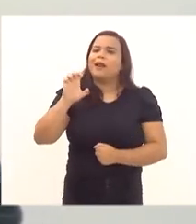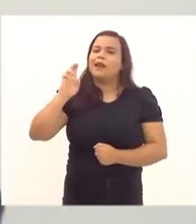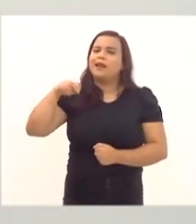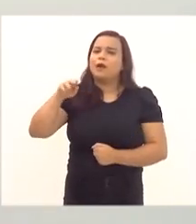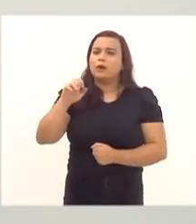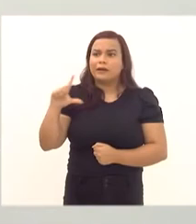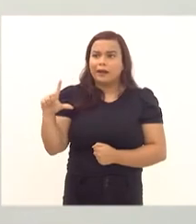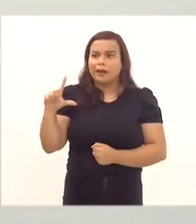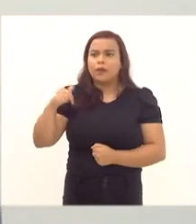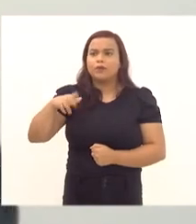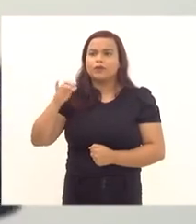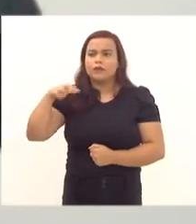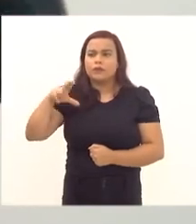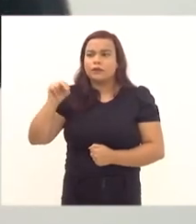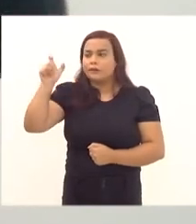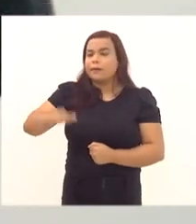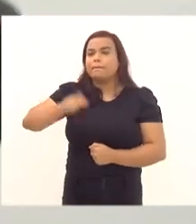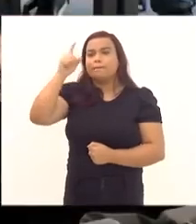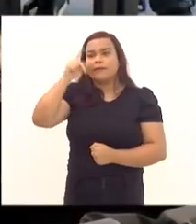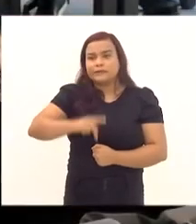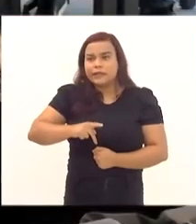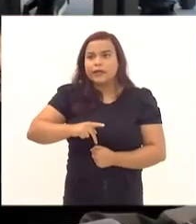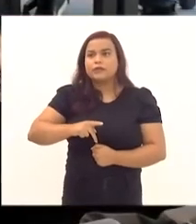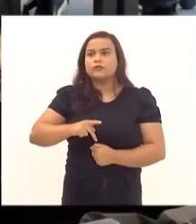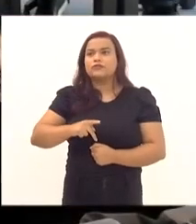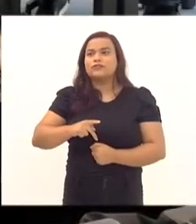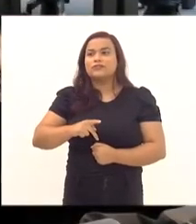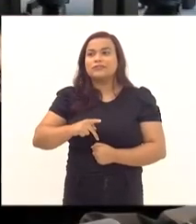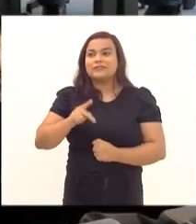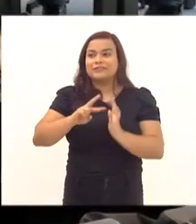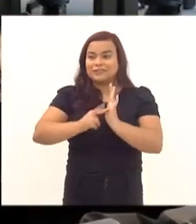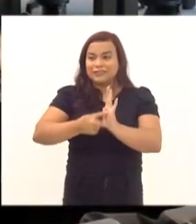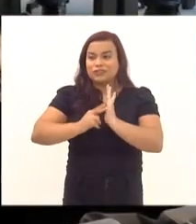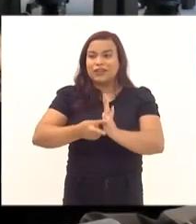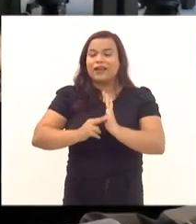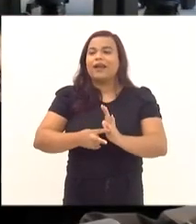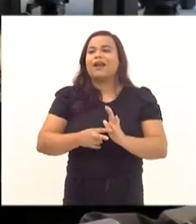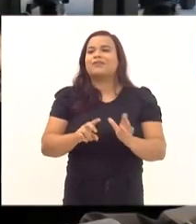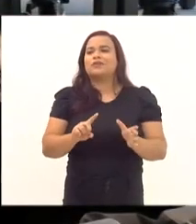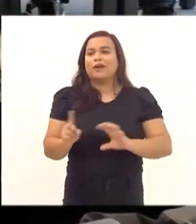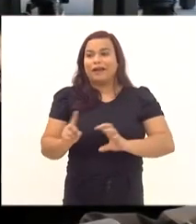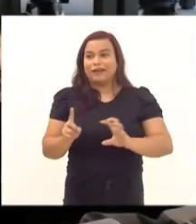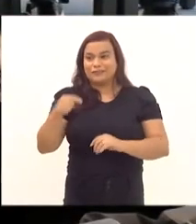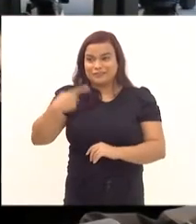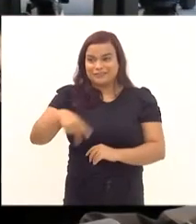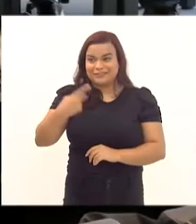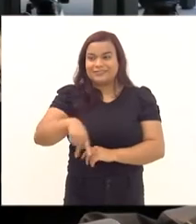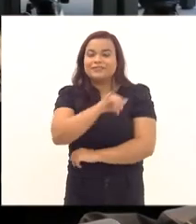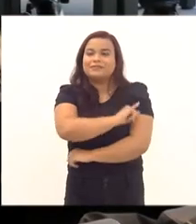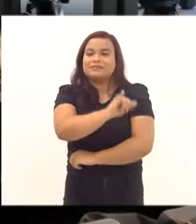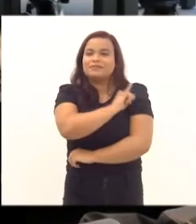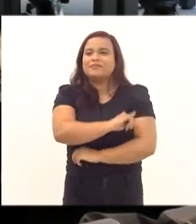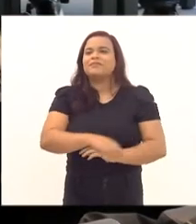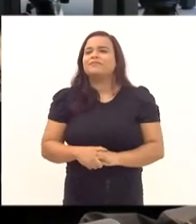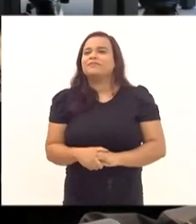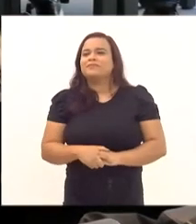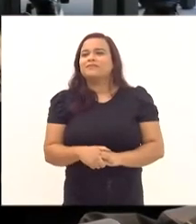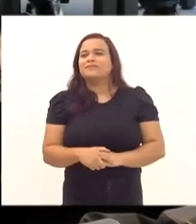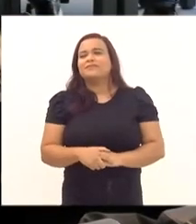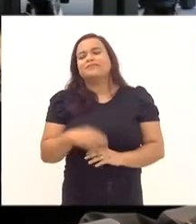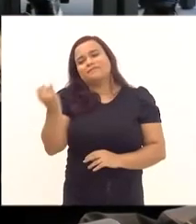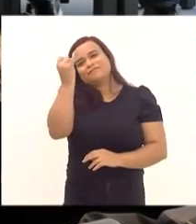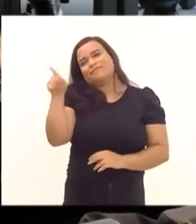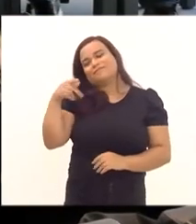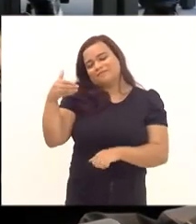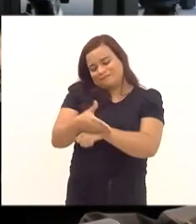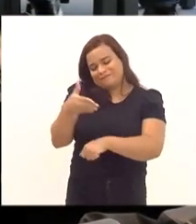presidente do Sindicato dos Radialistas do Estado de Janeiro é tem a palavra um prazer também contar com o sindicato dos Radialistas e sobretudo com